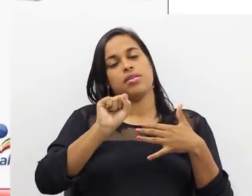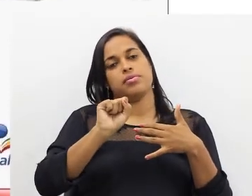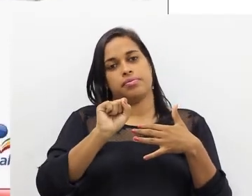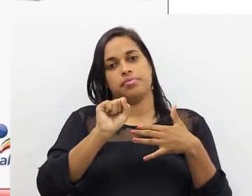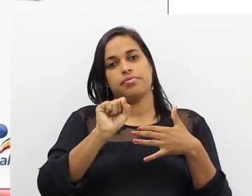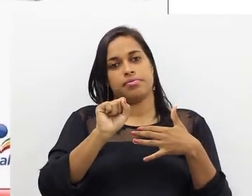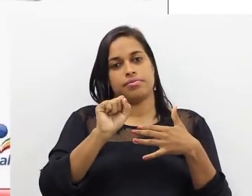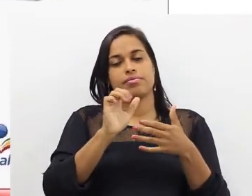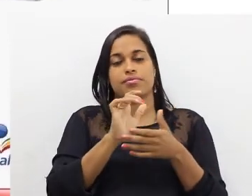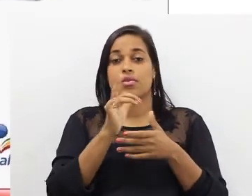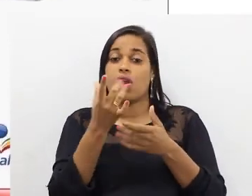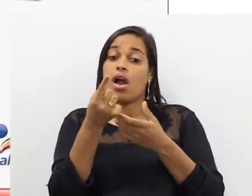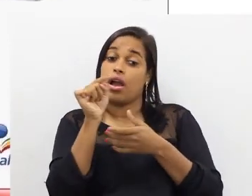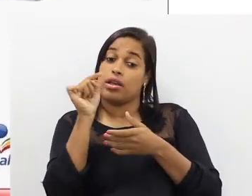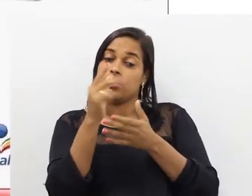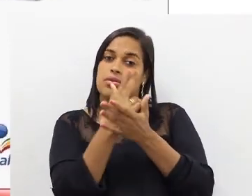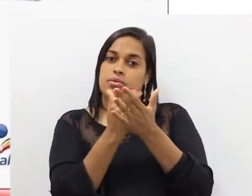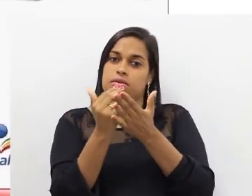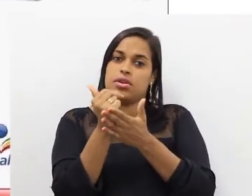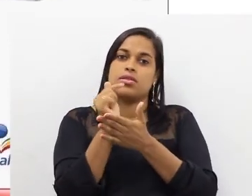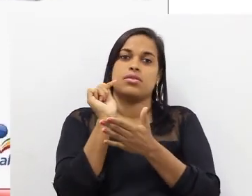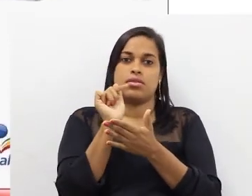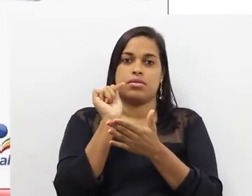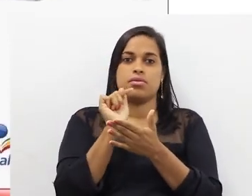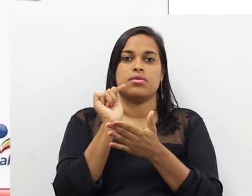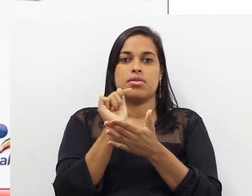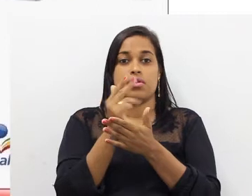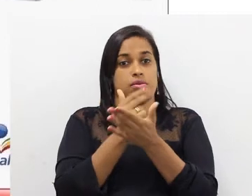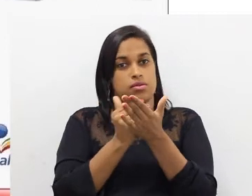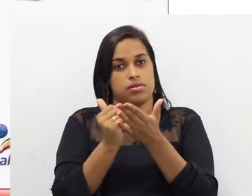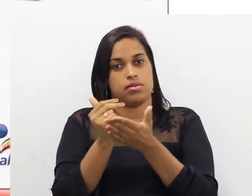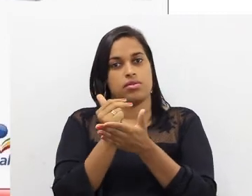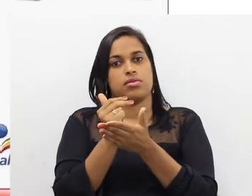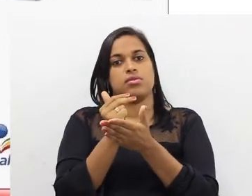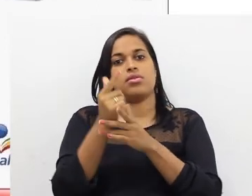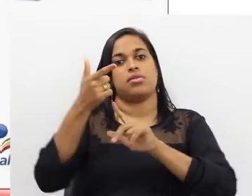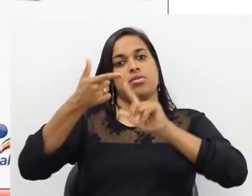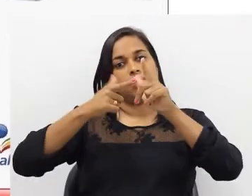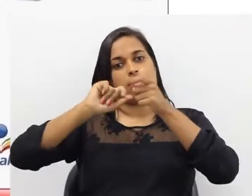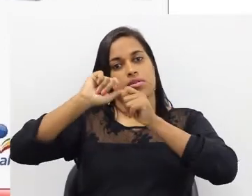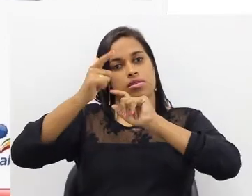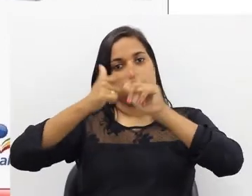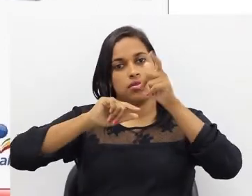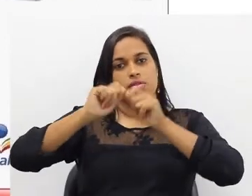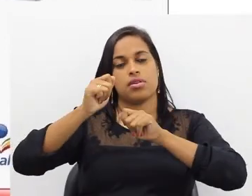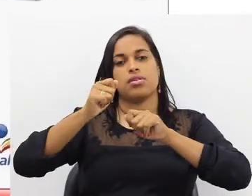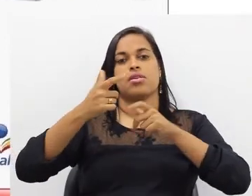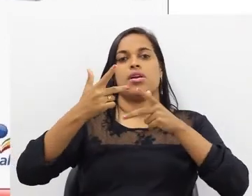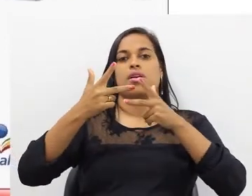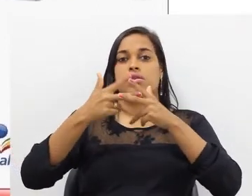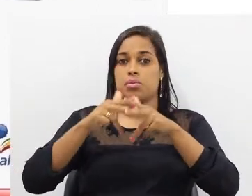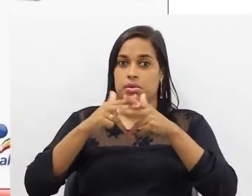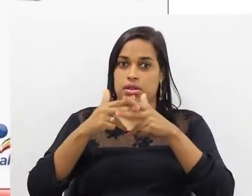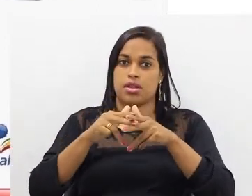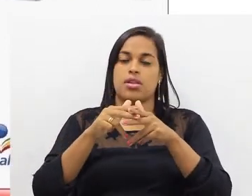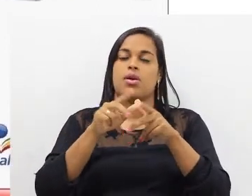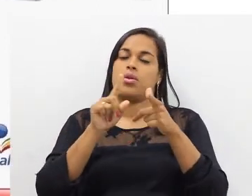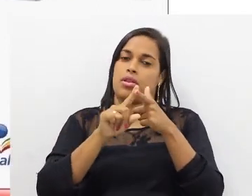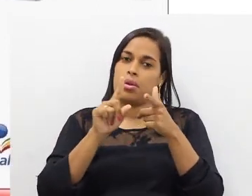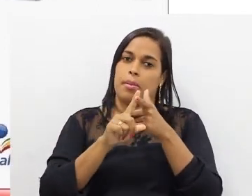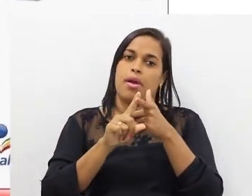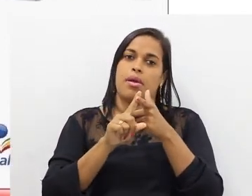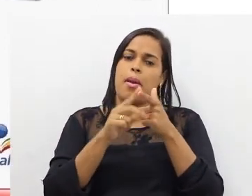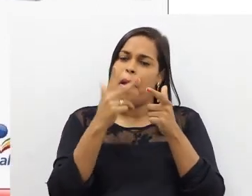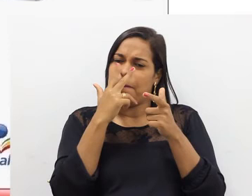aí está o desenho dele. Aí você diz assim, pô, é o mesmo desenho da rede estrela e o equipamento também parece com switch. Só